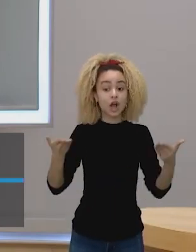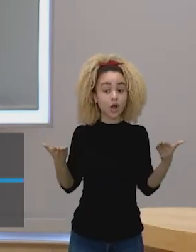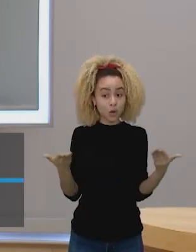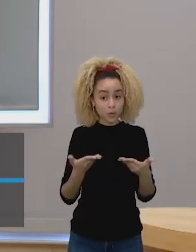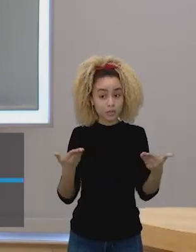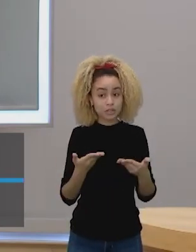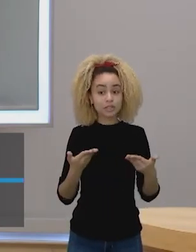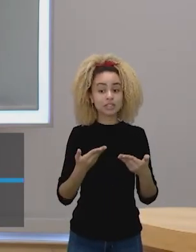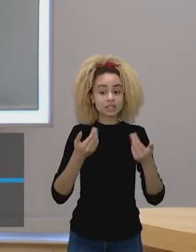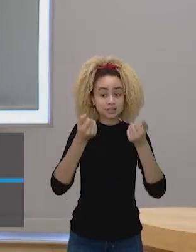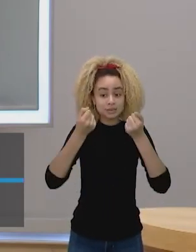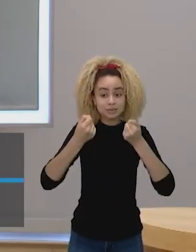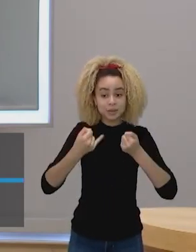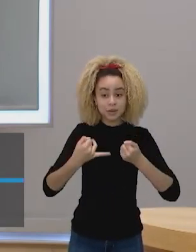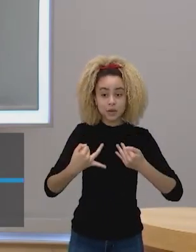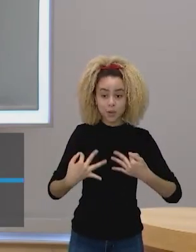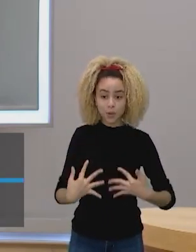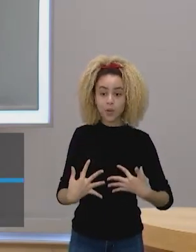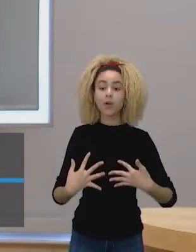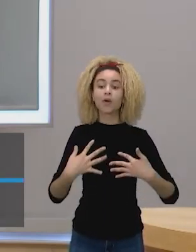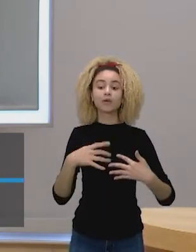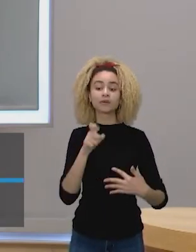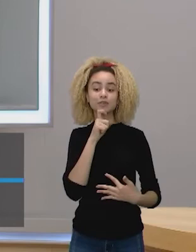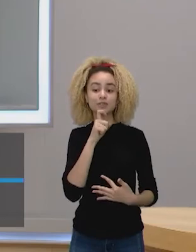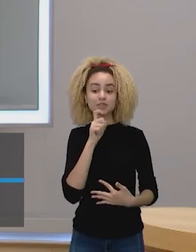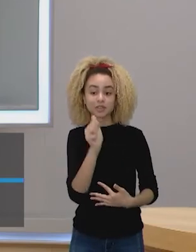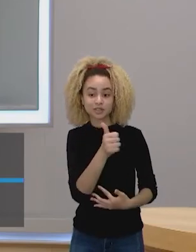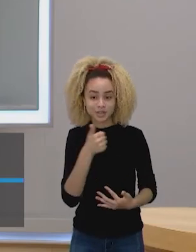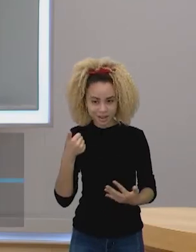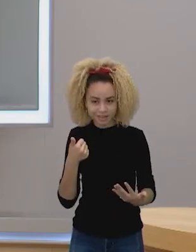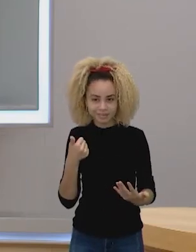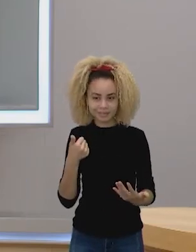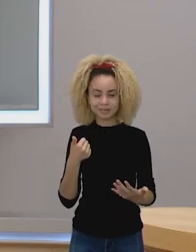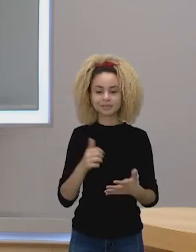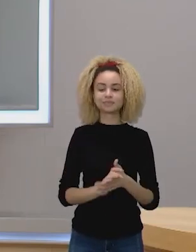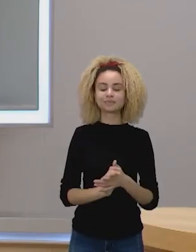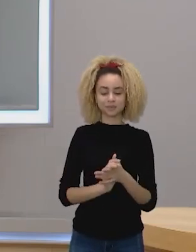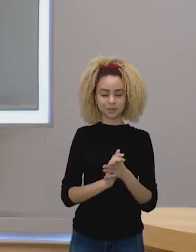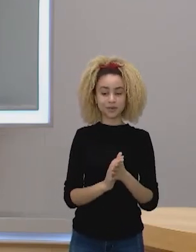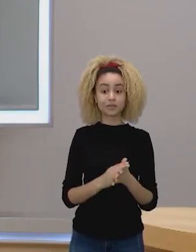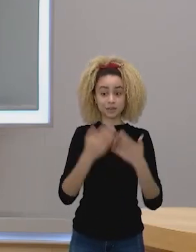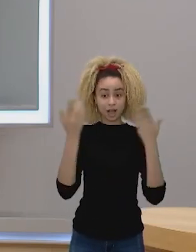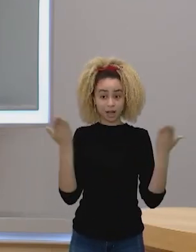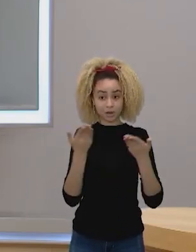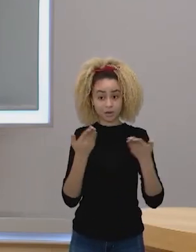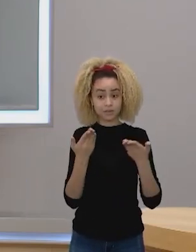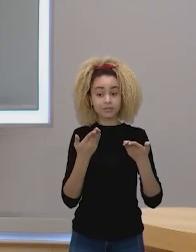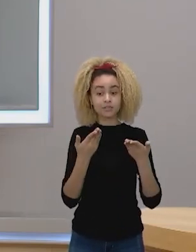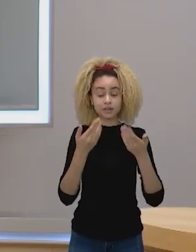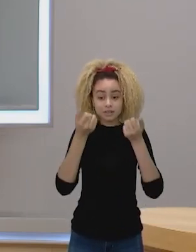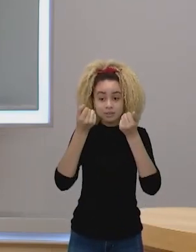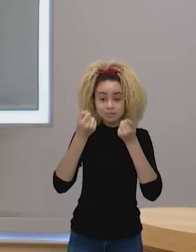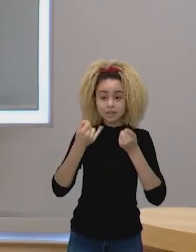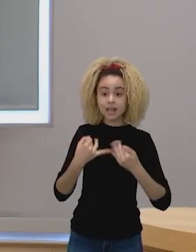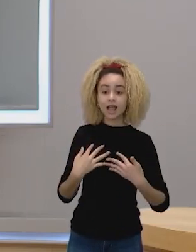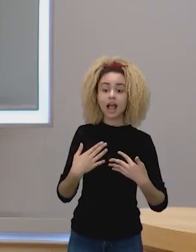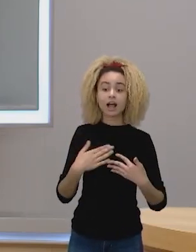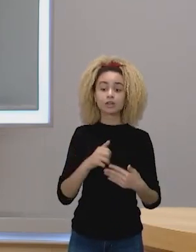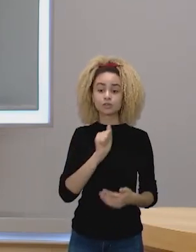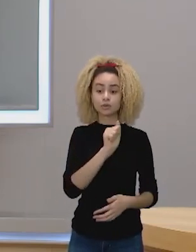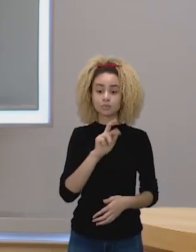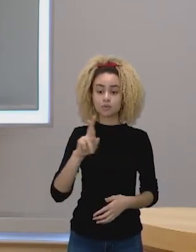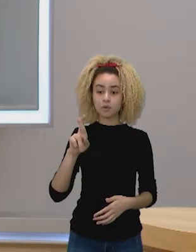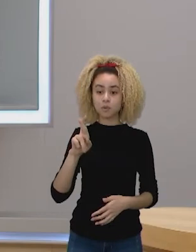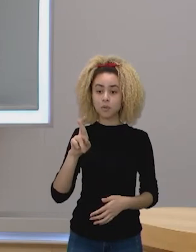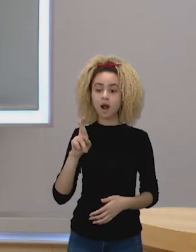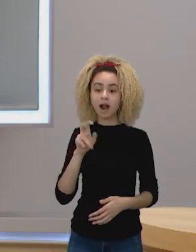também da máquina frigorífica. Vamos voltar nela um pouquinho e falar rapidamente sobre o ar-condicionado, porque a aula já